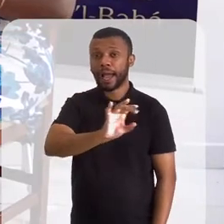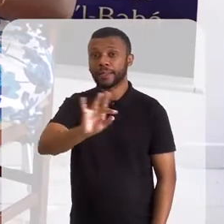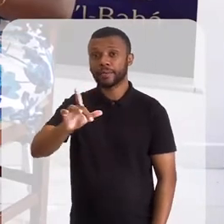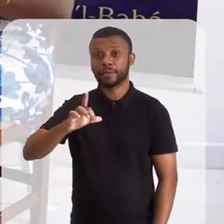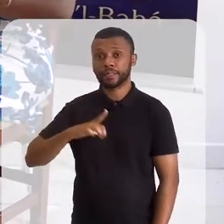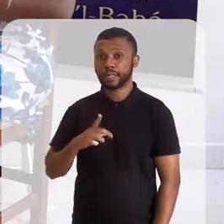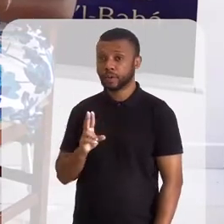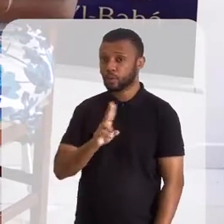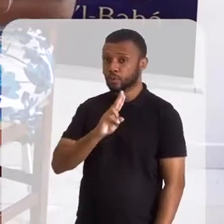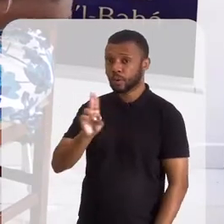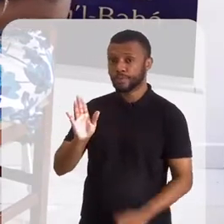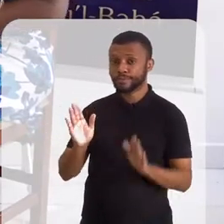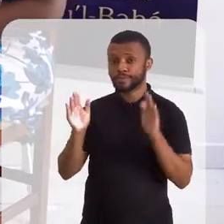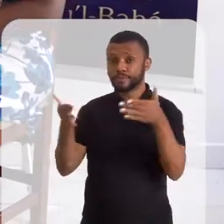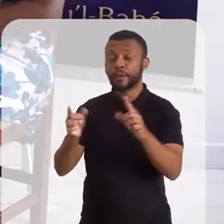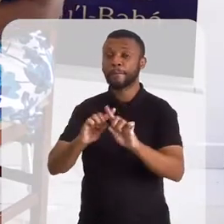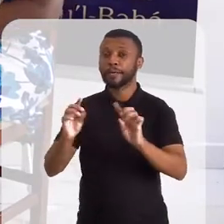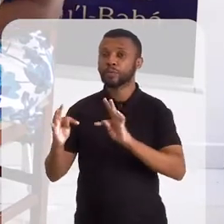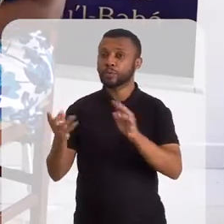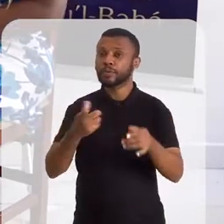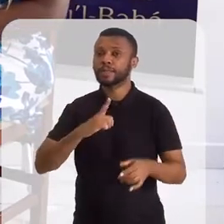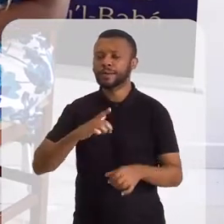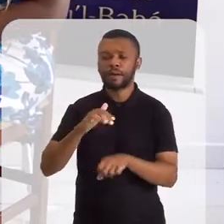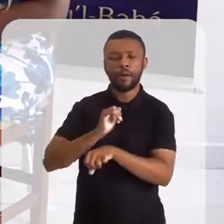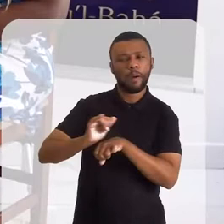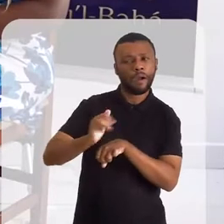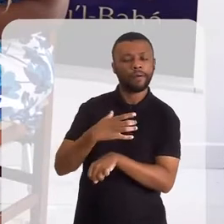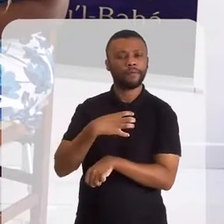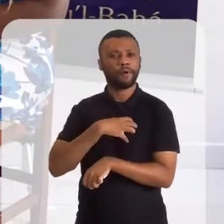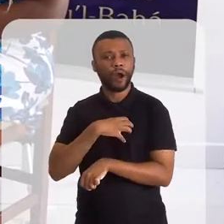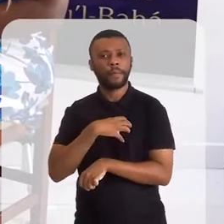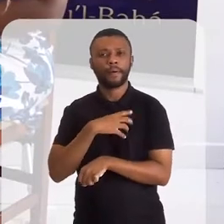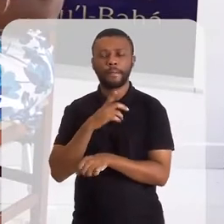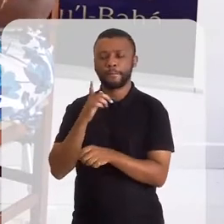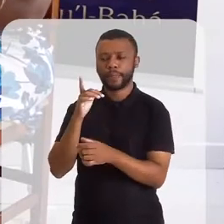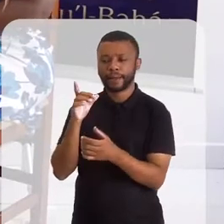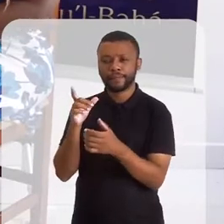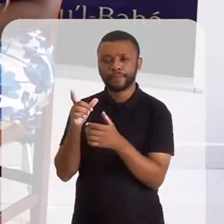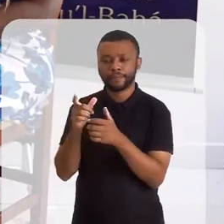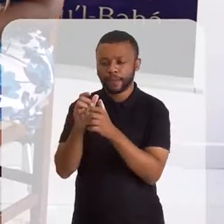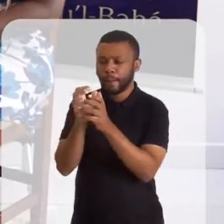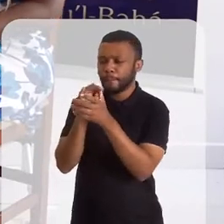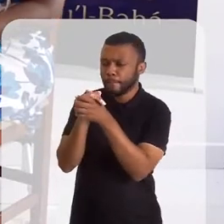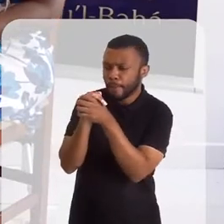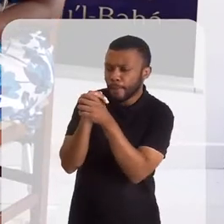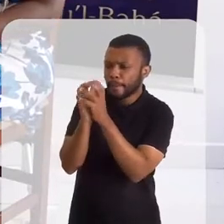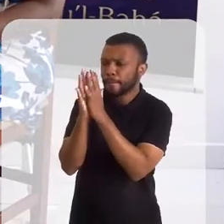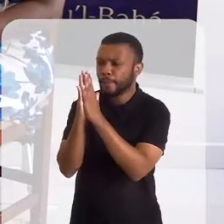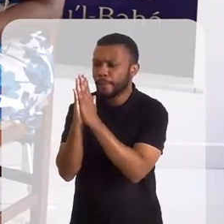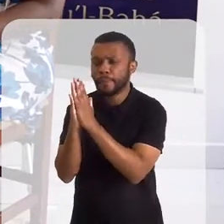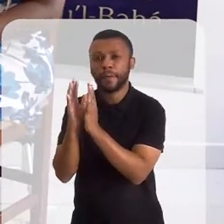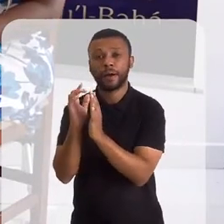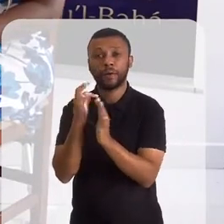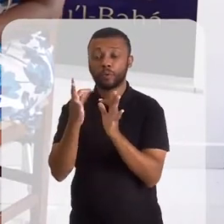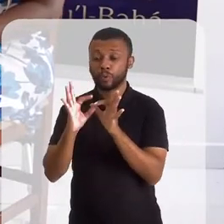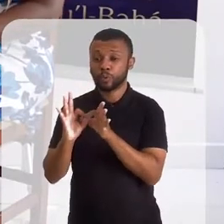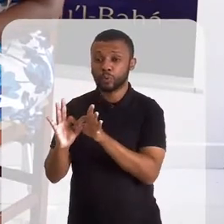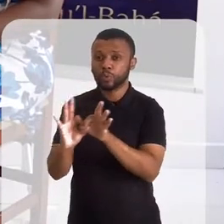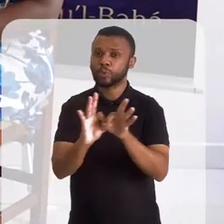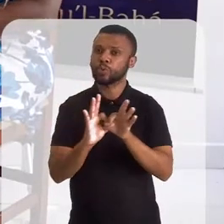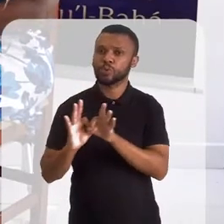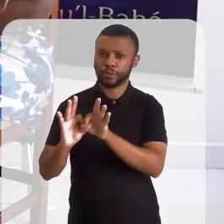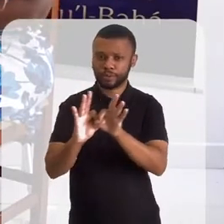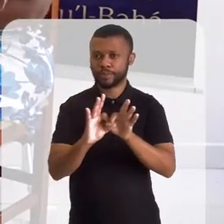Tasbih. Uhum. Quer dizer, cada um tem um nome, exatamente. Mas todos têm uma forma, como se fosse um terço, para poder fazer a sua